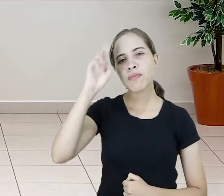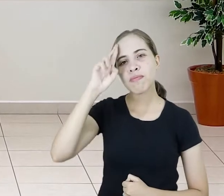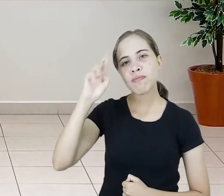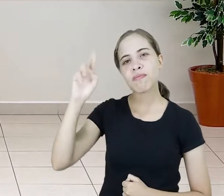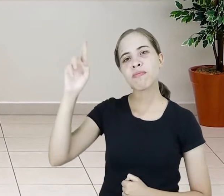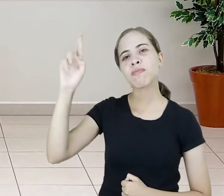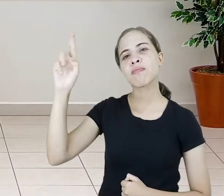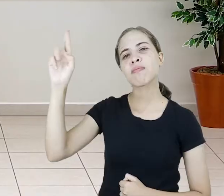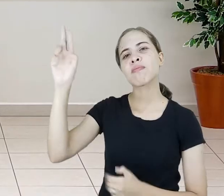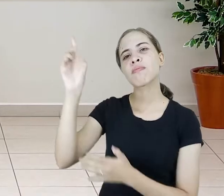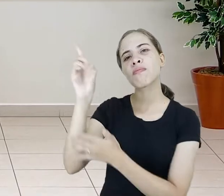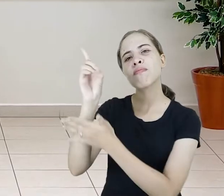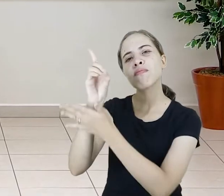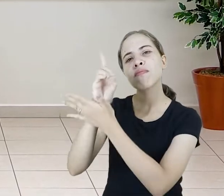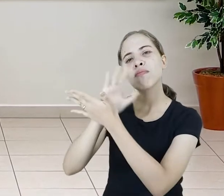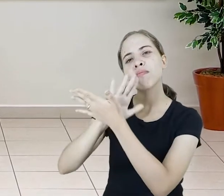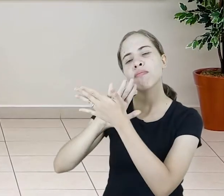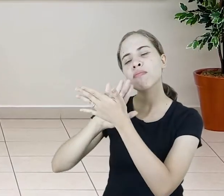Senhor divino,